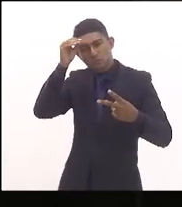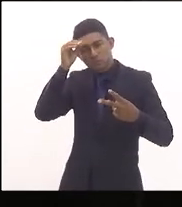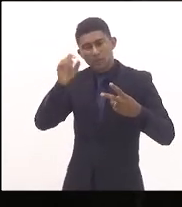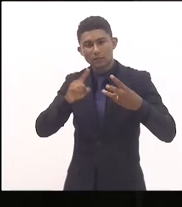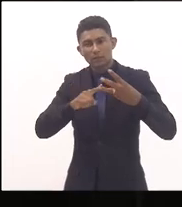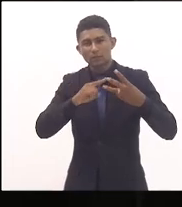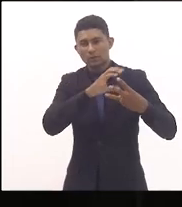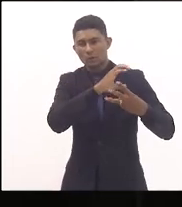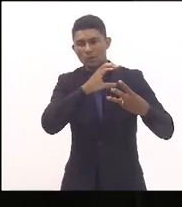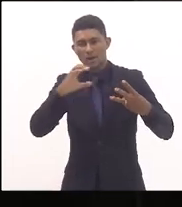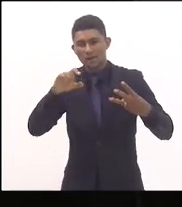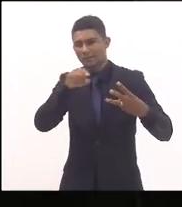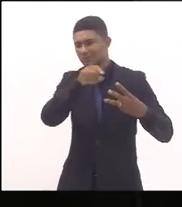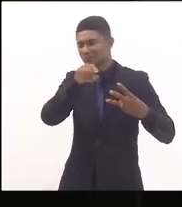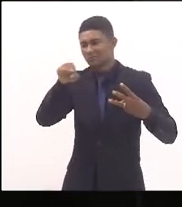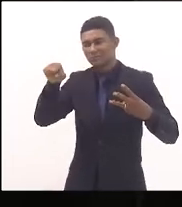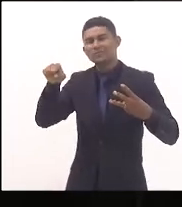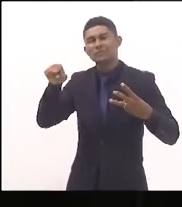eles